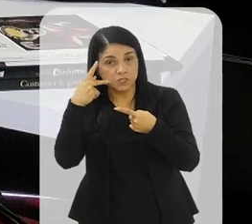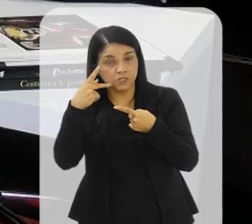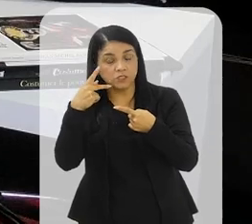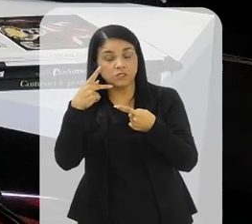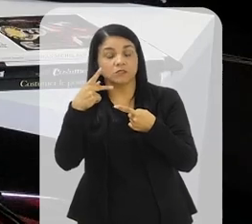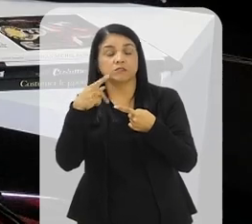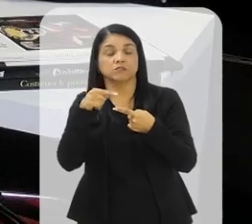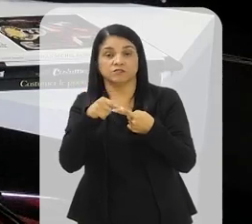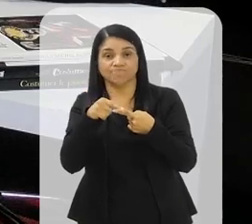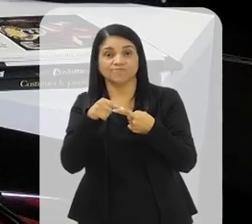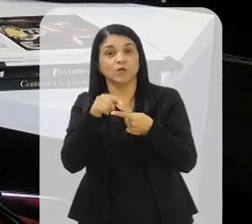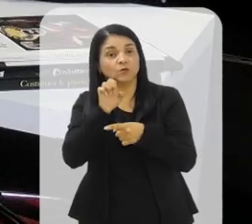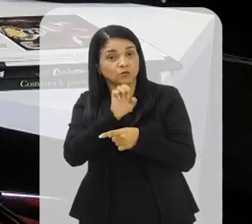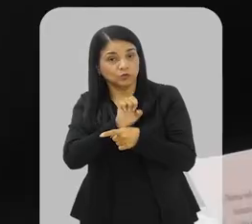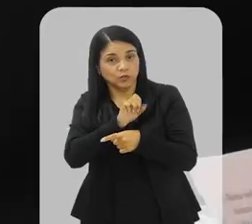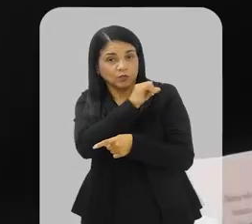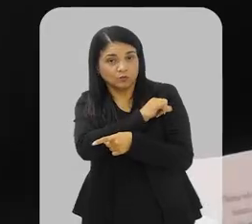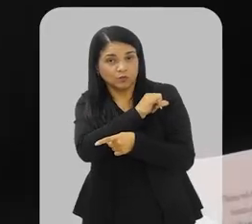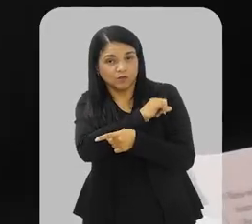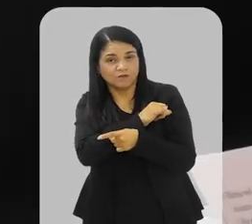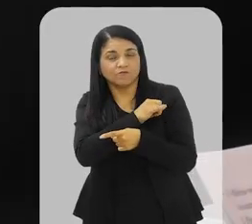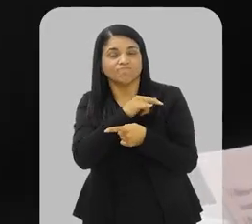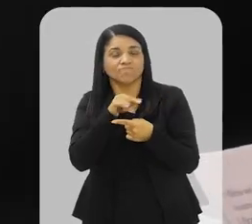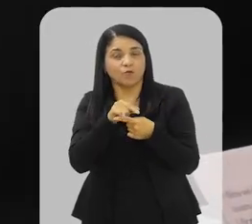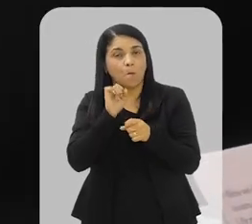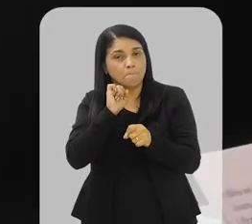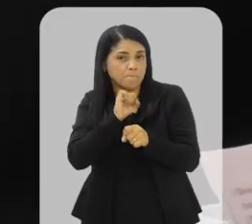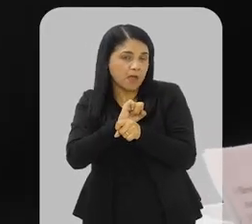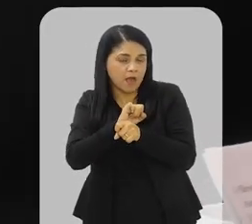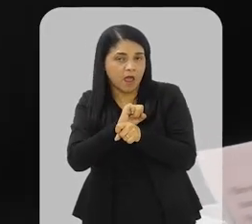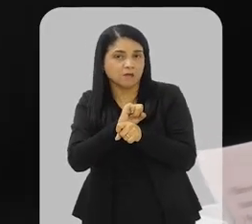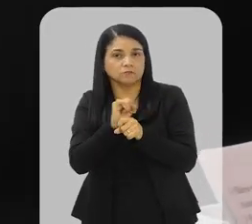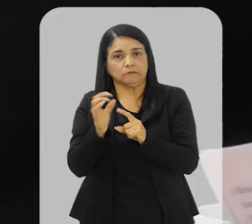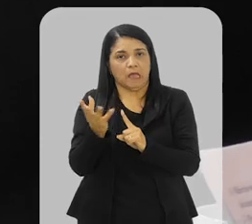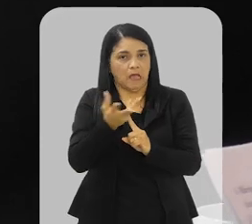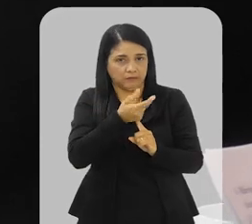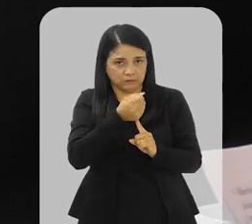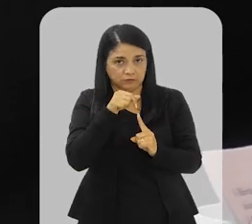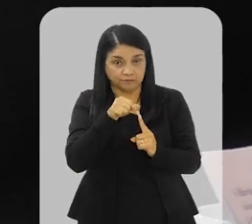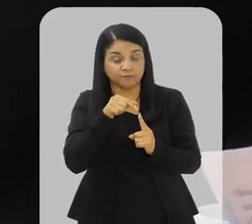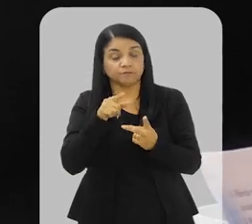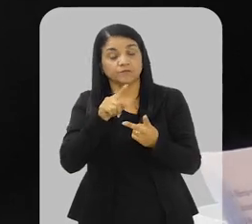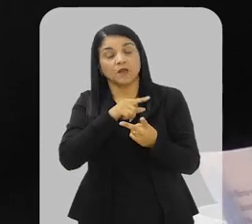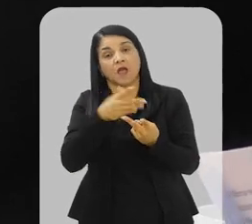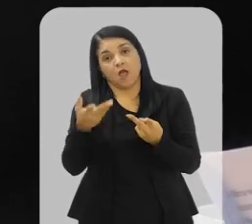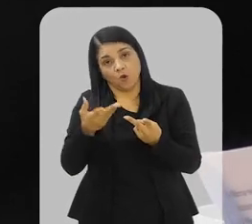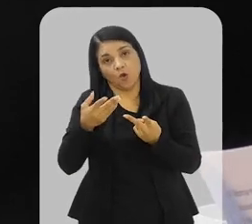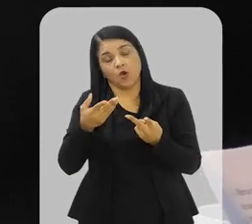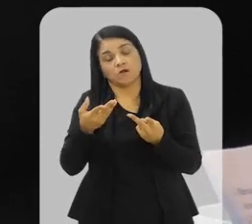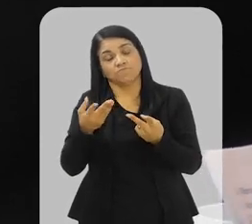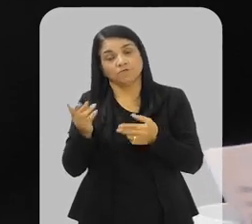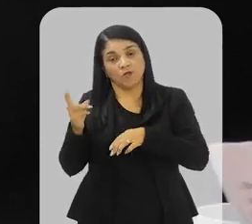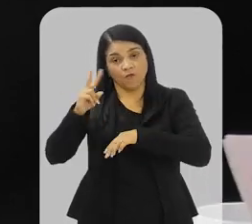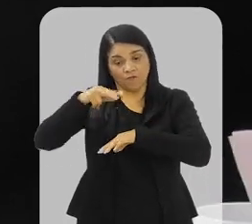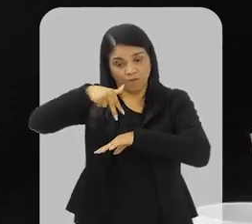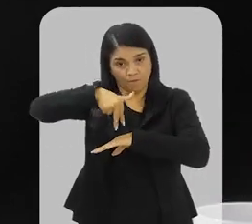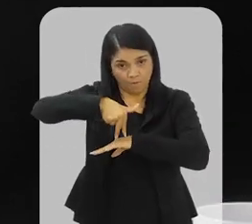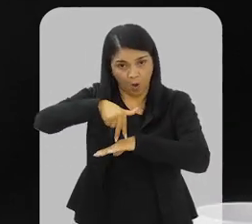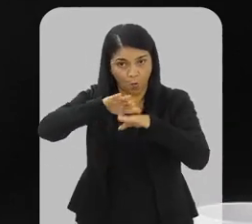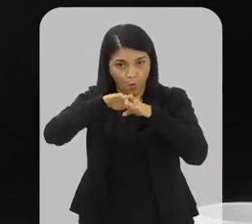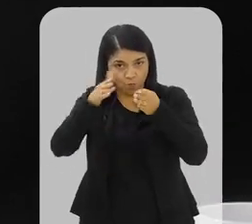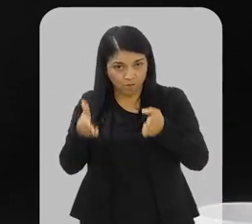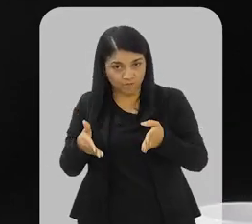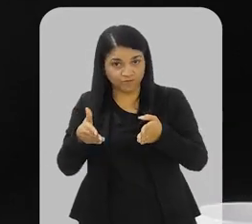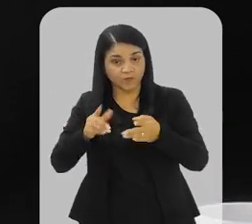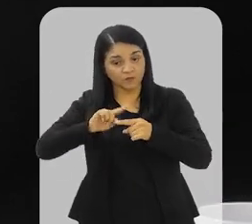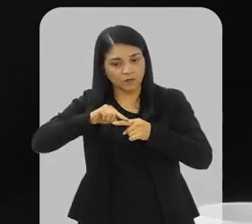política acho que a gente adoeceu nos dois sentidos o Rio de Janeiro teve doente durante muito tempo e e eu sempre falo